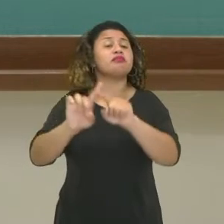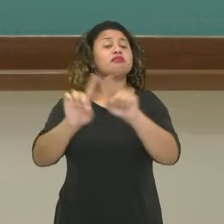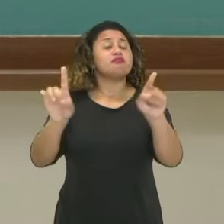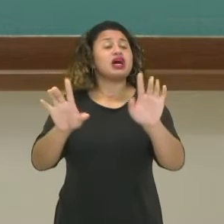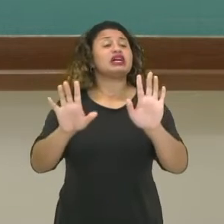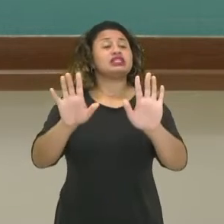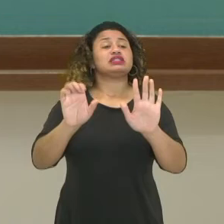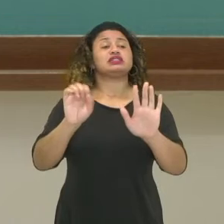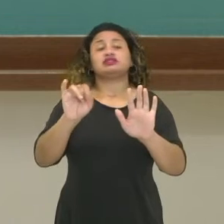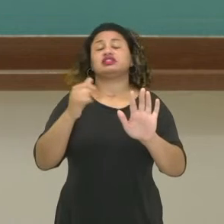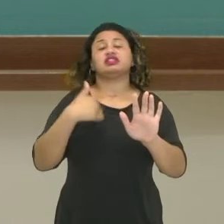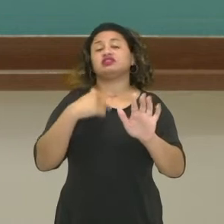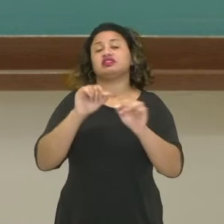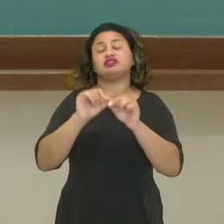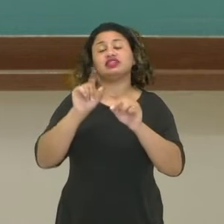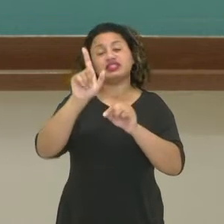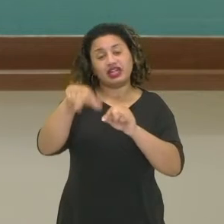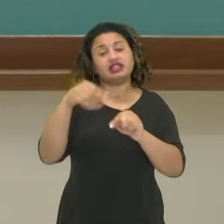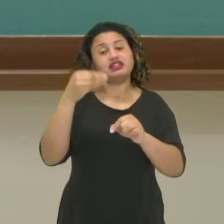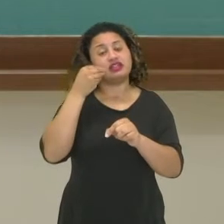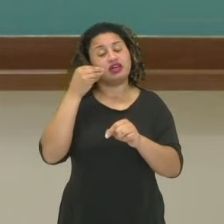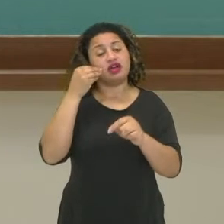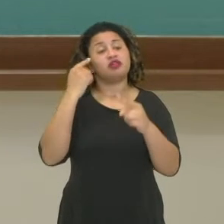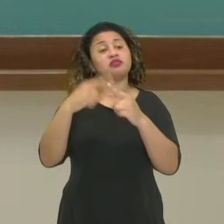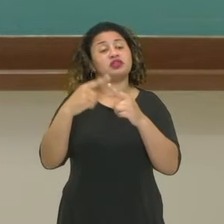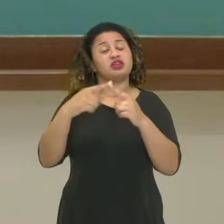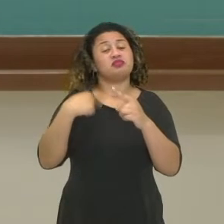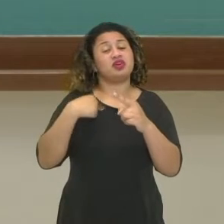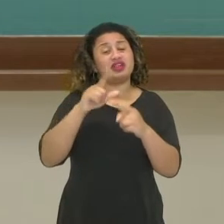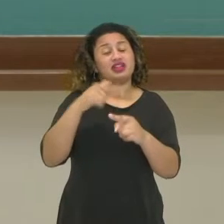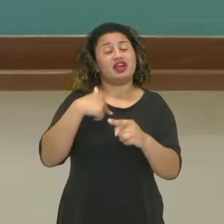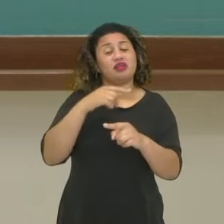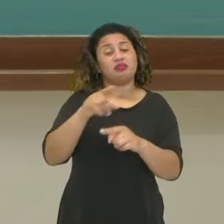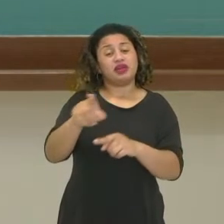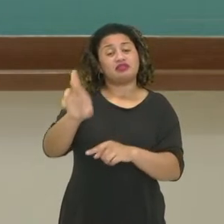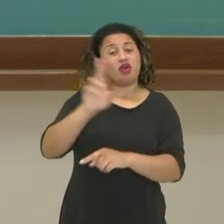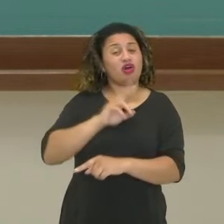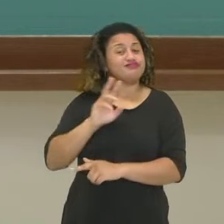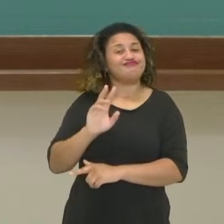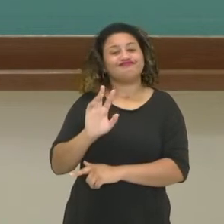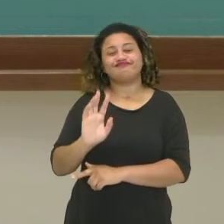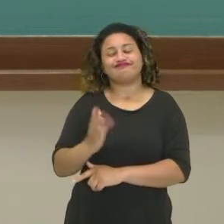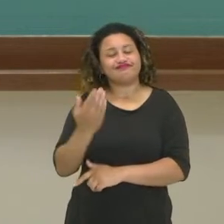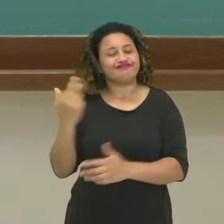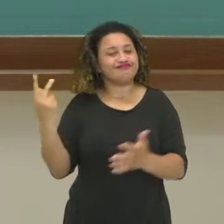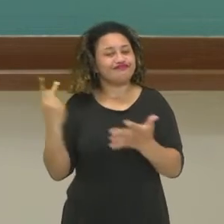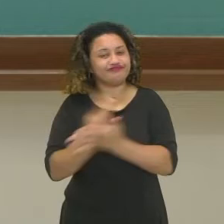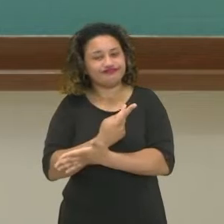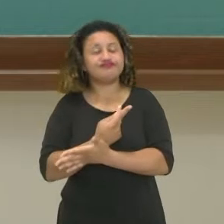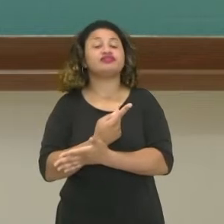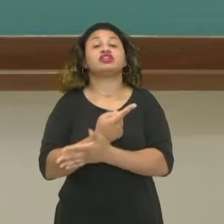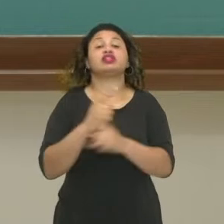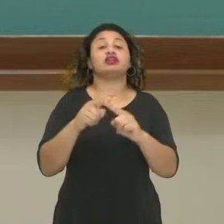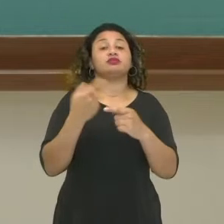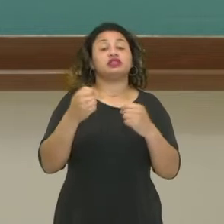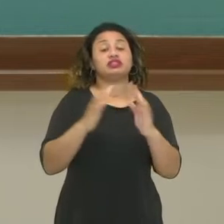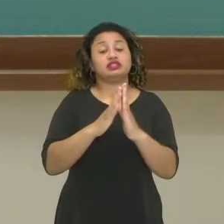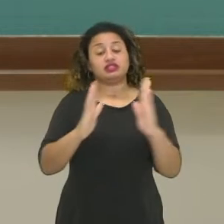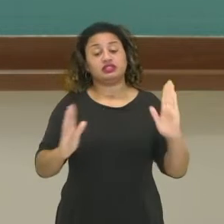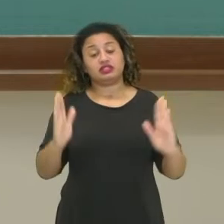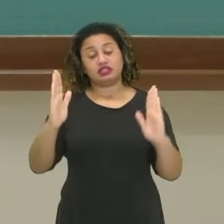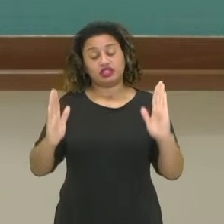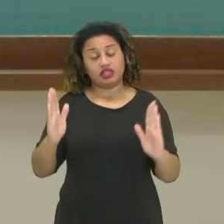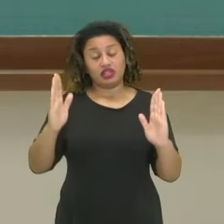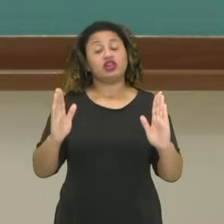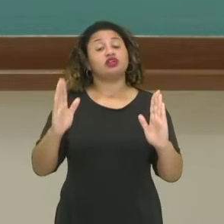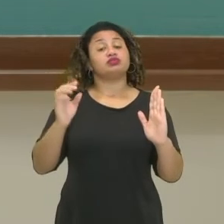você não vai fazer esse teste porque ele pode dar um falso negativo, né? Então, precisa ter essa janela imunológica, precisa ter esse